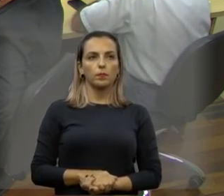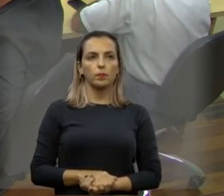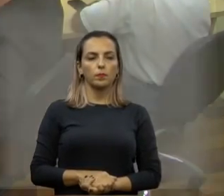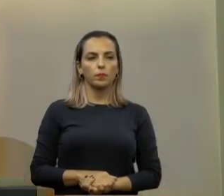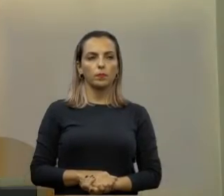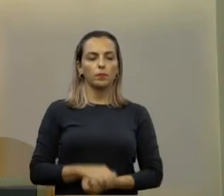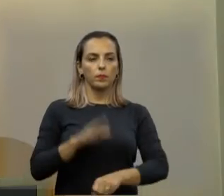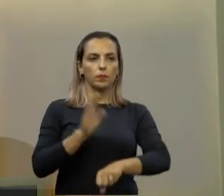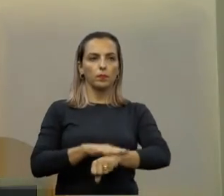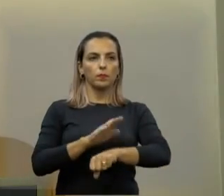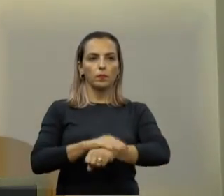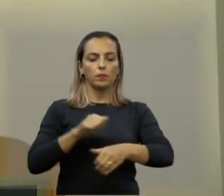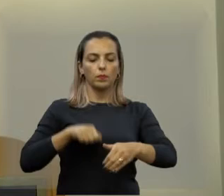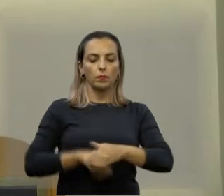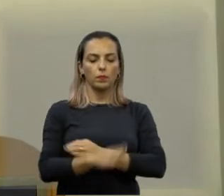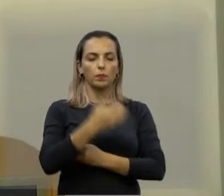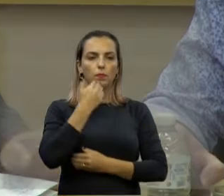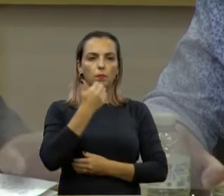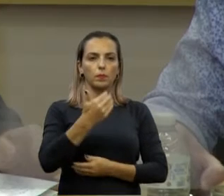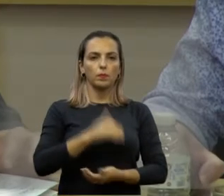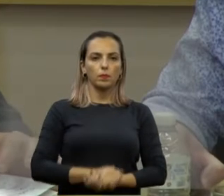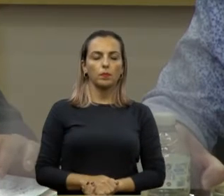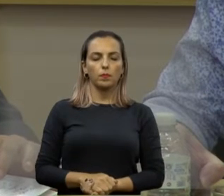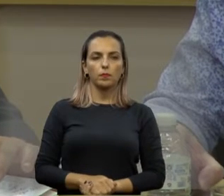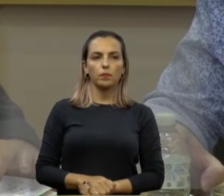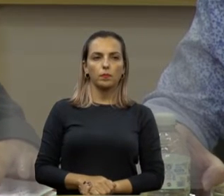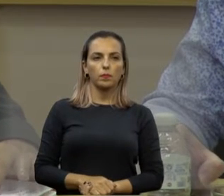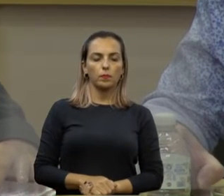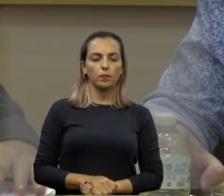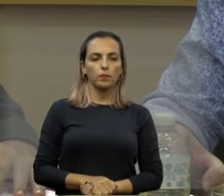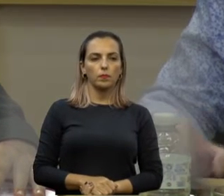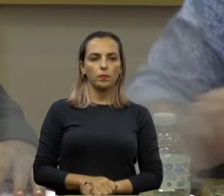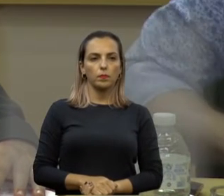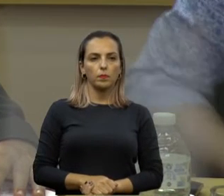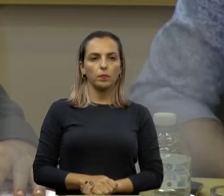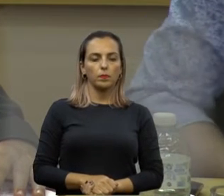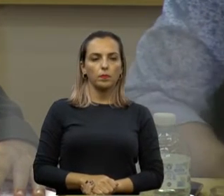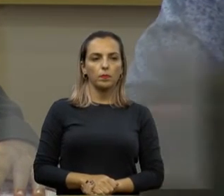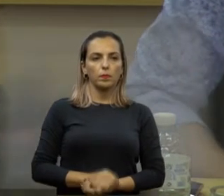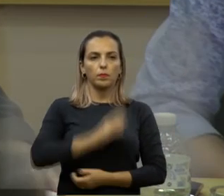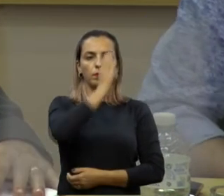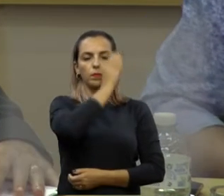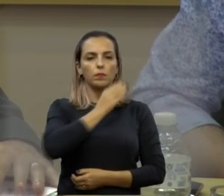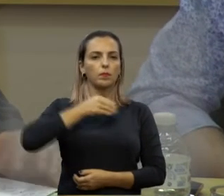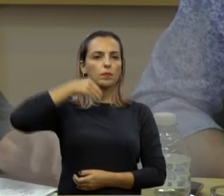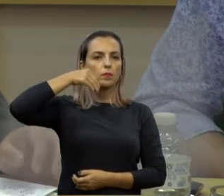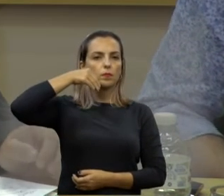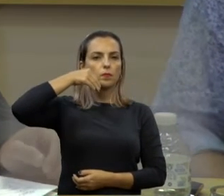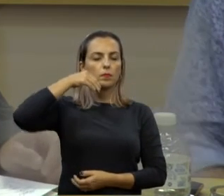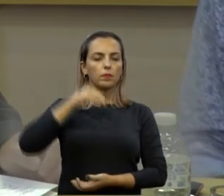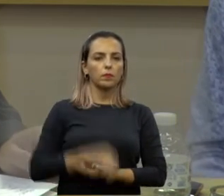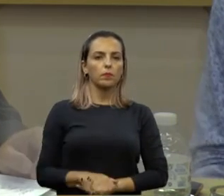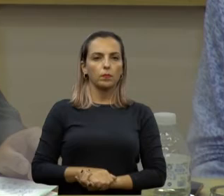peço reserva do meu tempo e com a palavra Vereador João Clemente